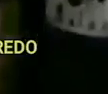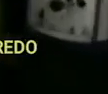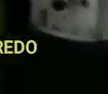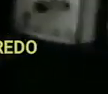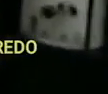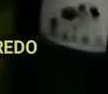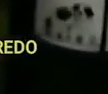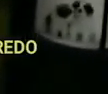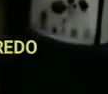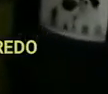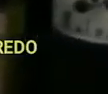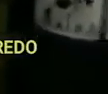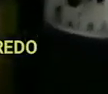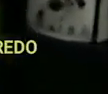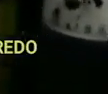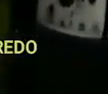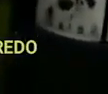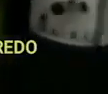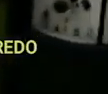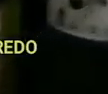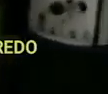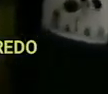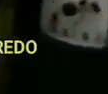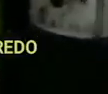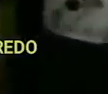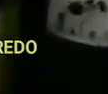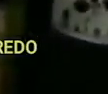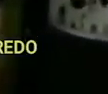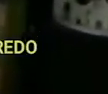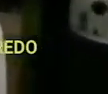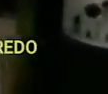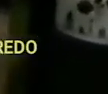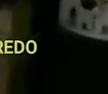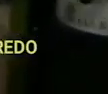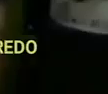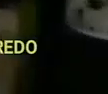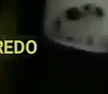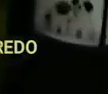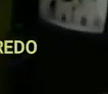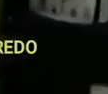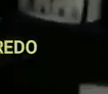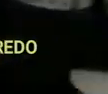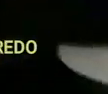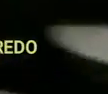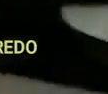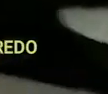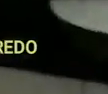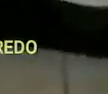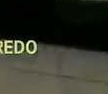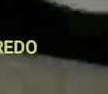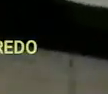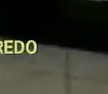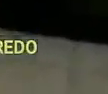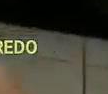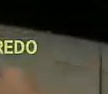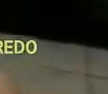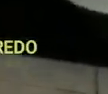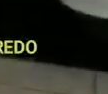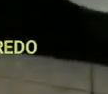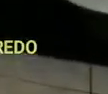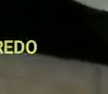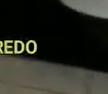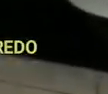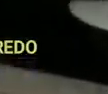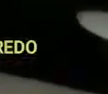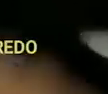Ah, pera aí, eu sou par ou ímpar? Par. E você é ímpar? Muito bem, então Ímpar. par. Pera lá, quanto